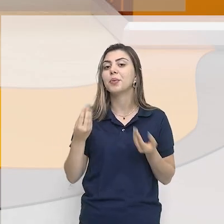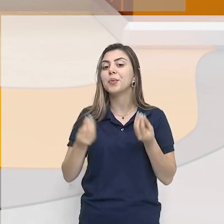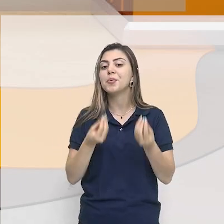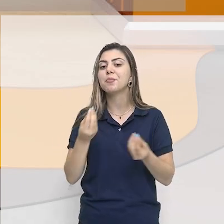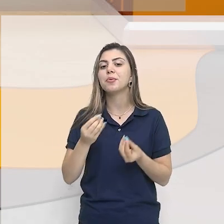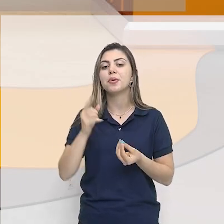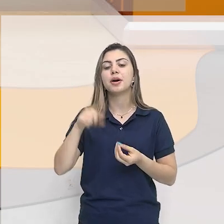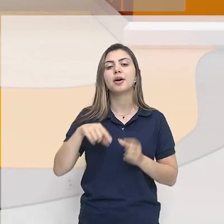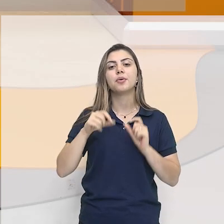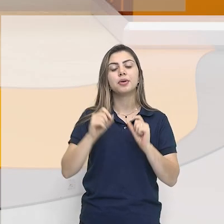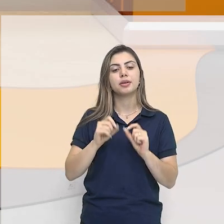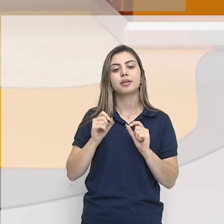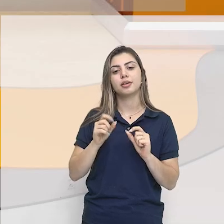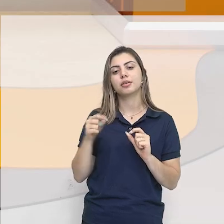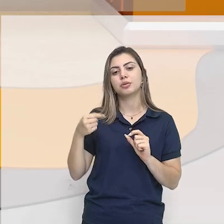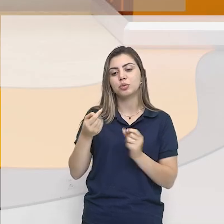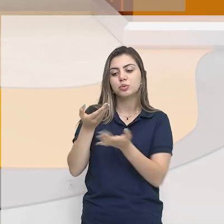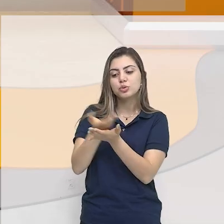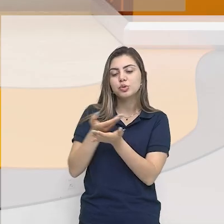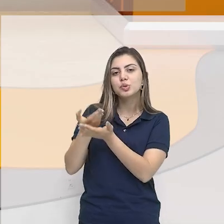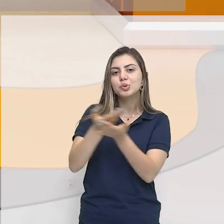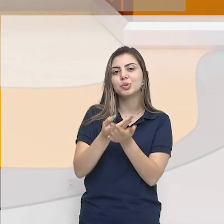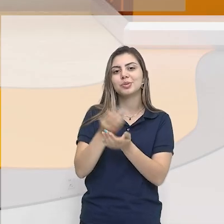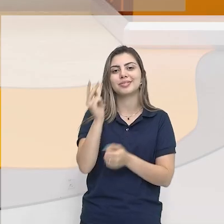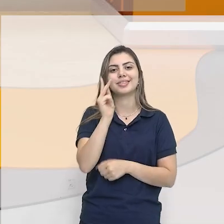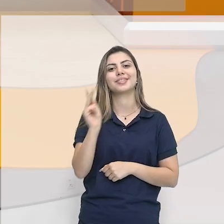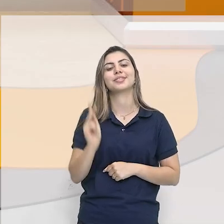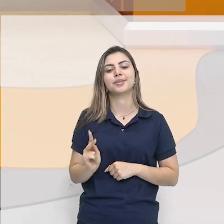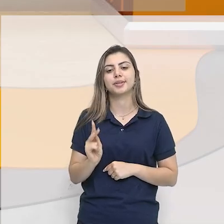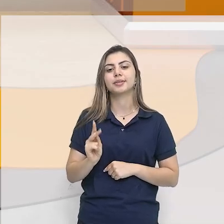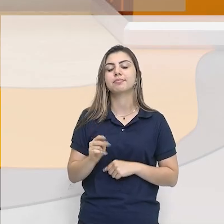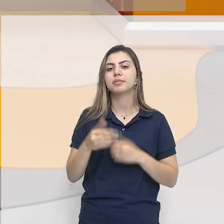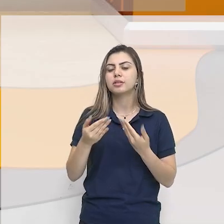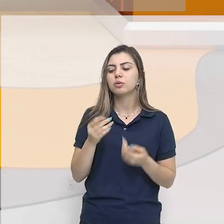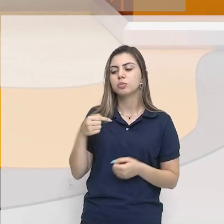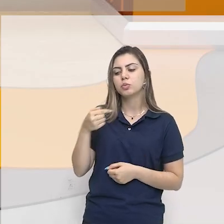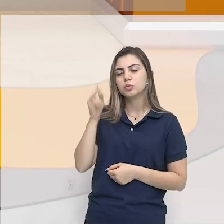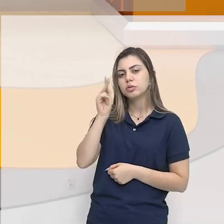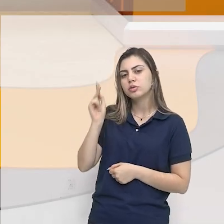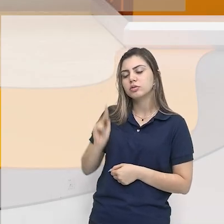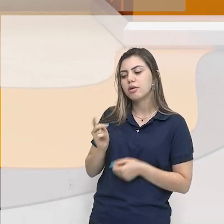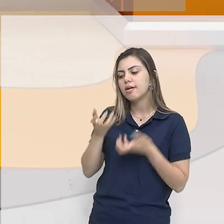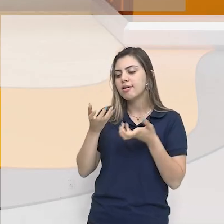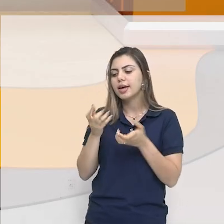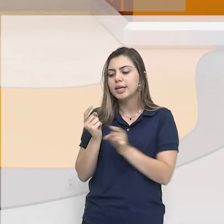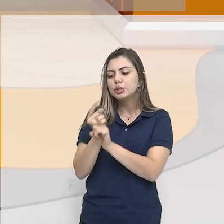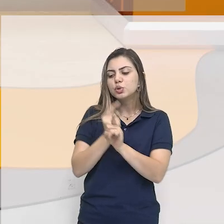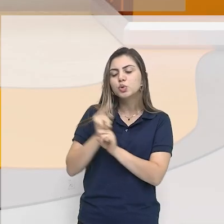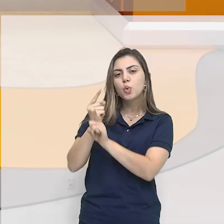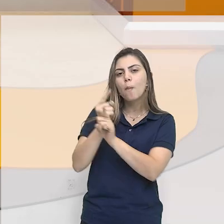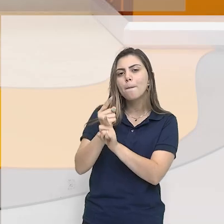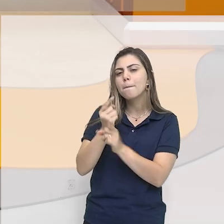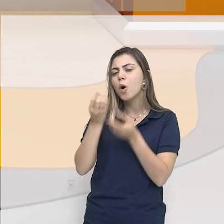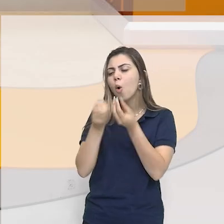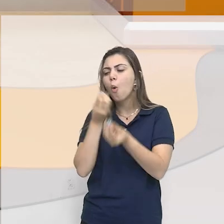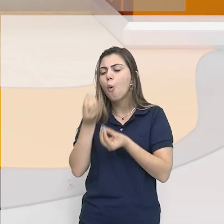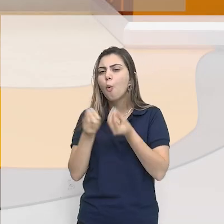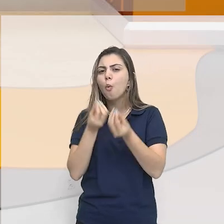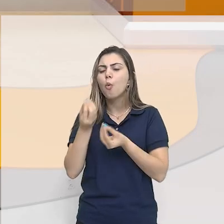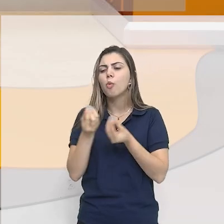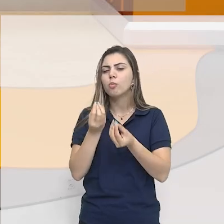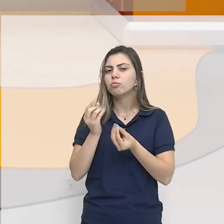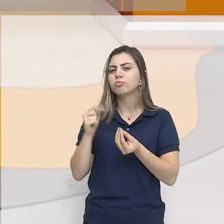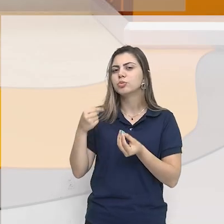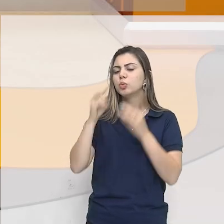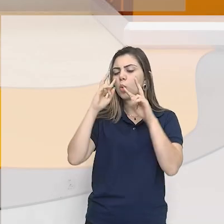quê? Um dos objetos da história. A história, então, ela busca exatamente desvendar, então, aí, né,